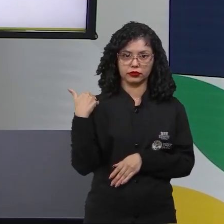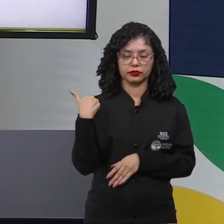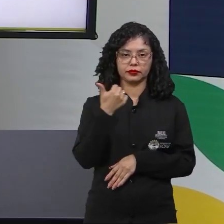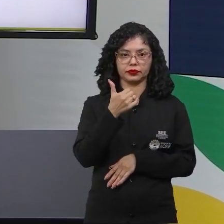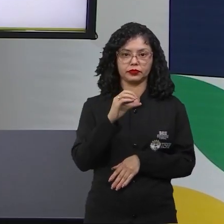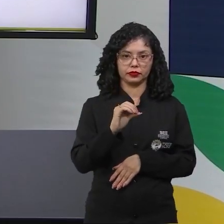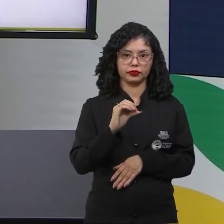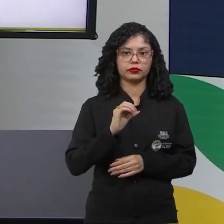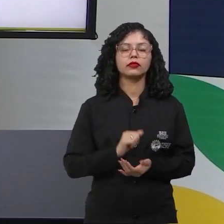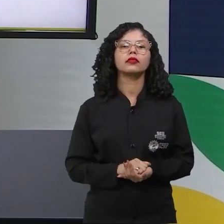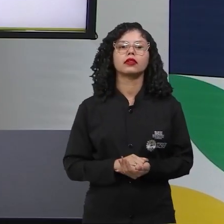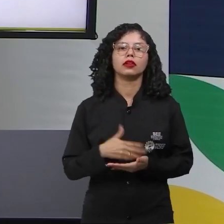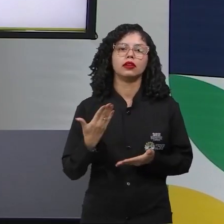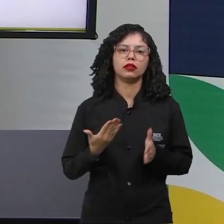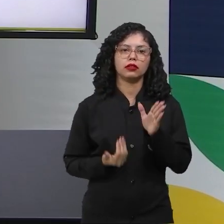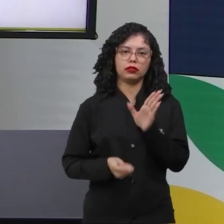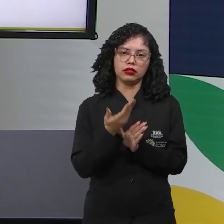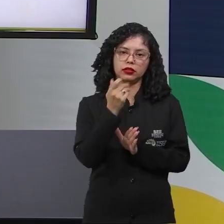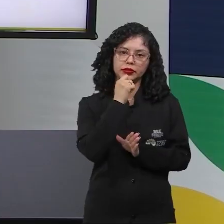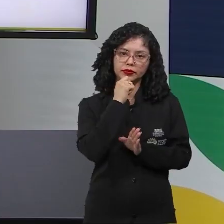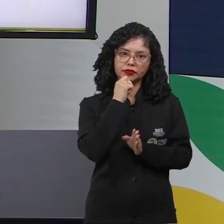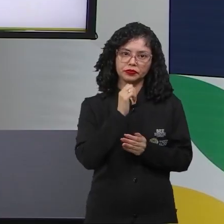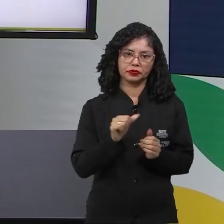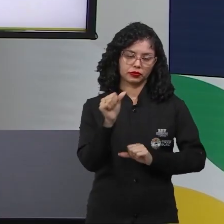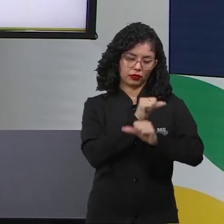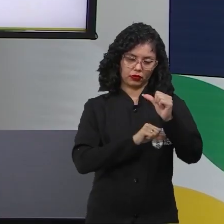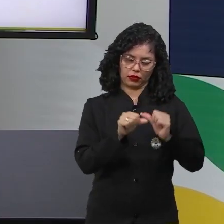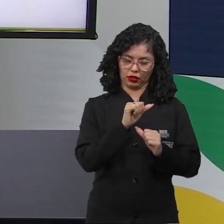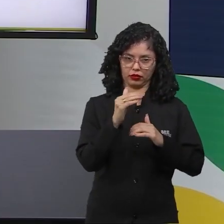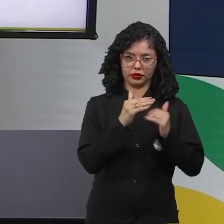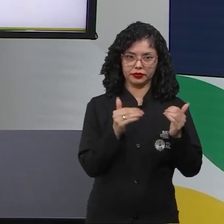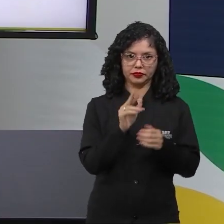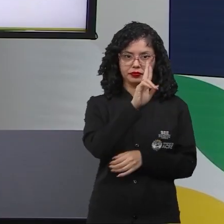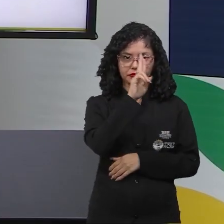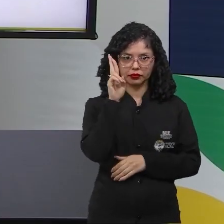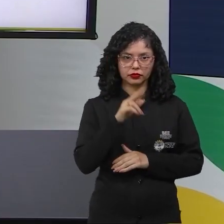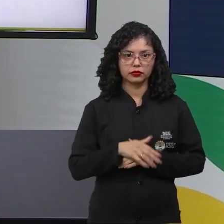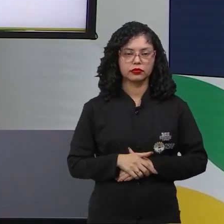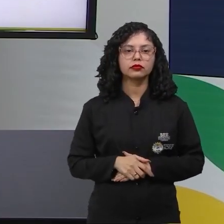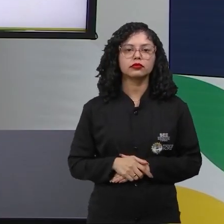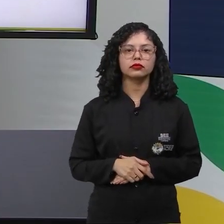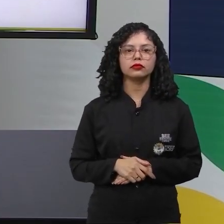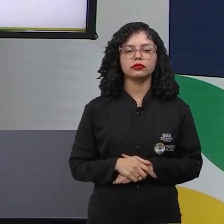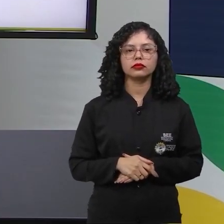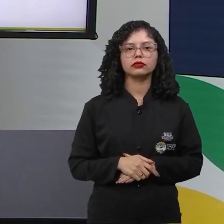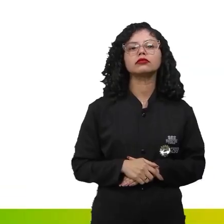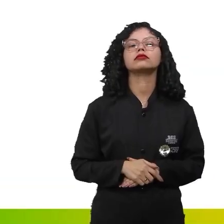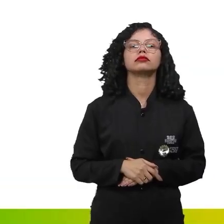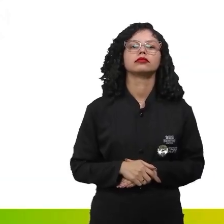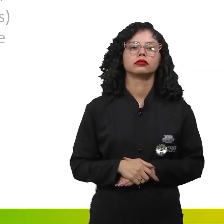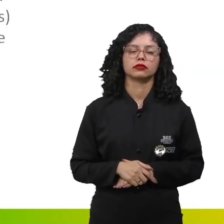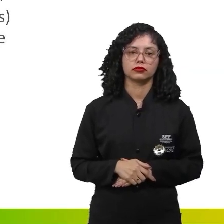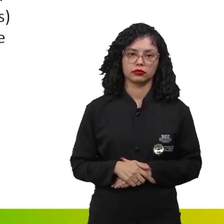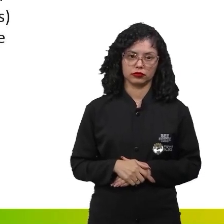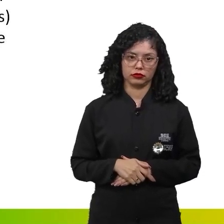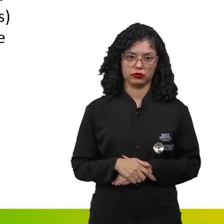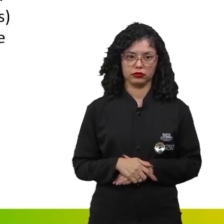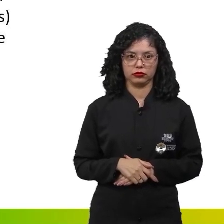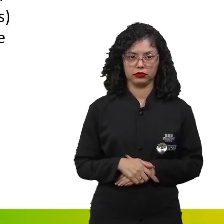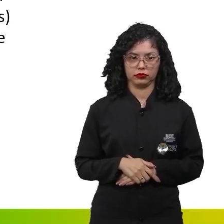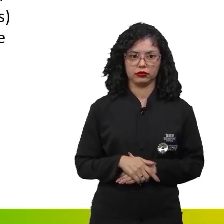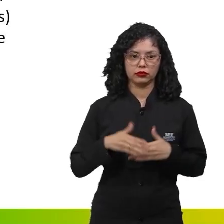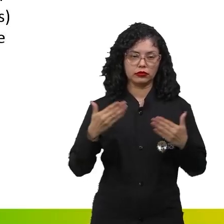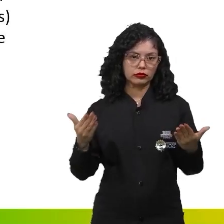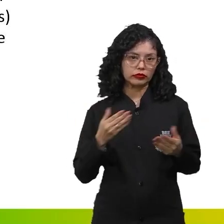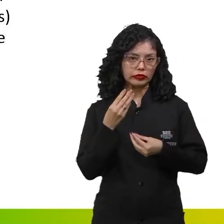anos. Então, quando a vacina veio, ela mudou essa história, tá ok? Continuando aqui, pessoal, olha só.